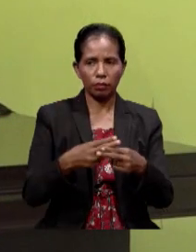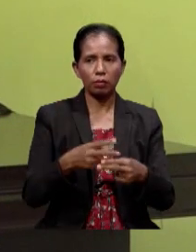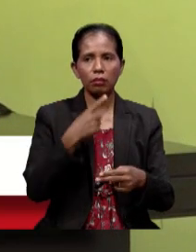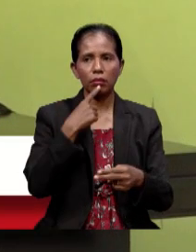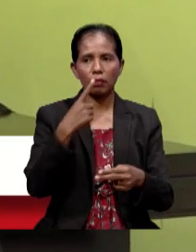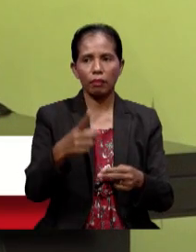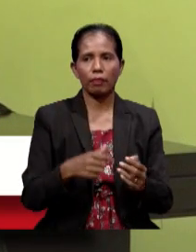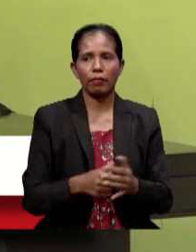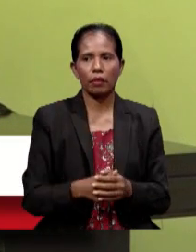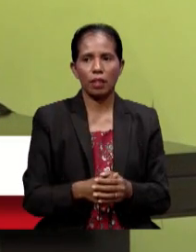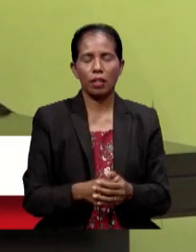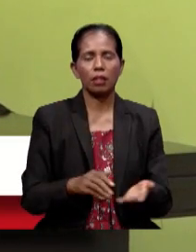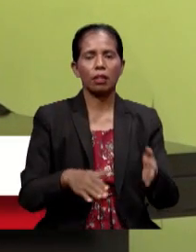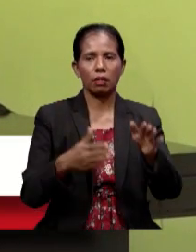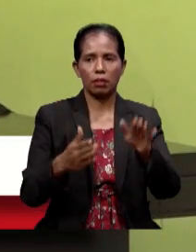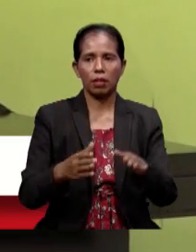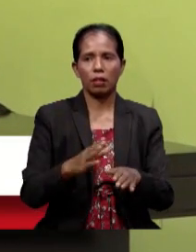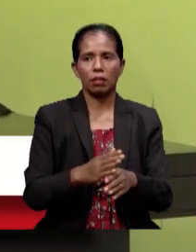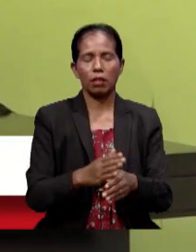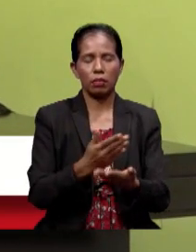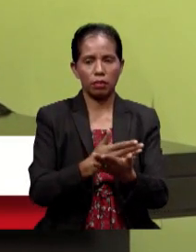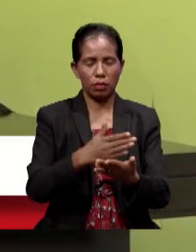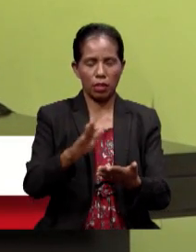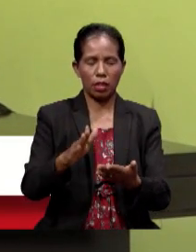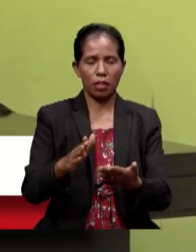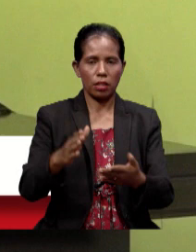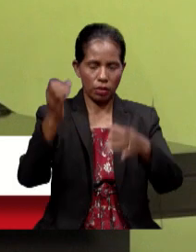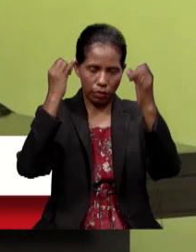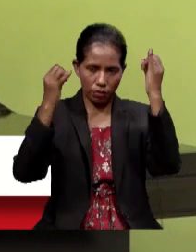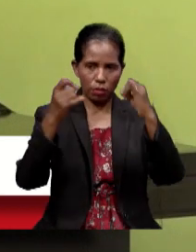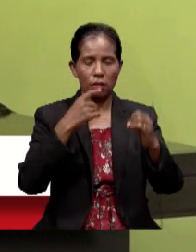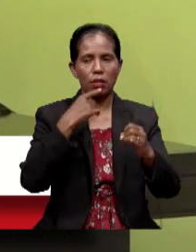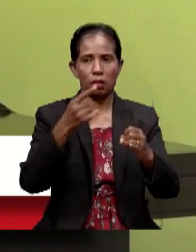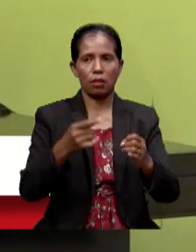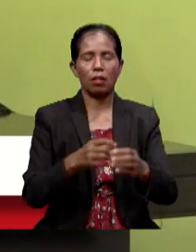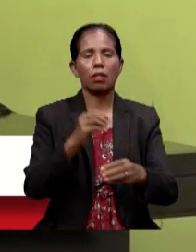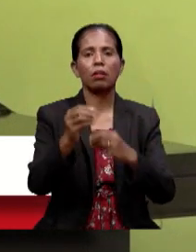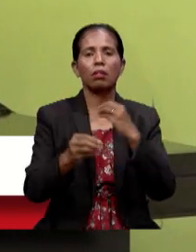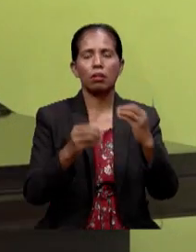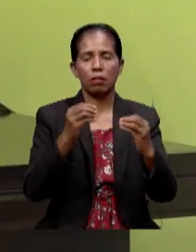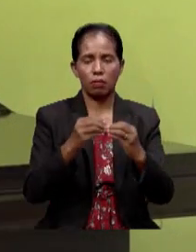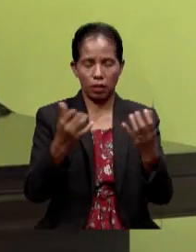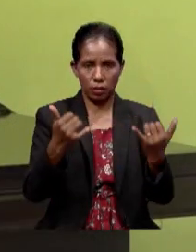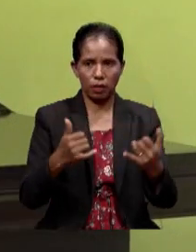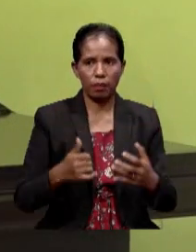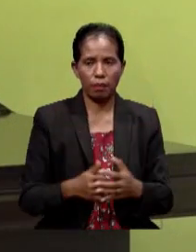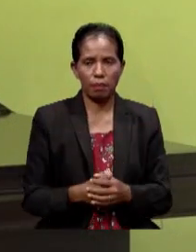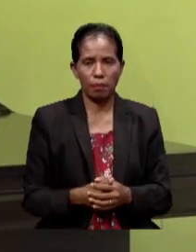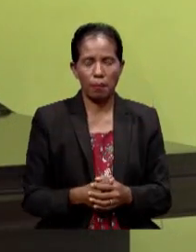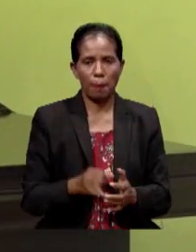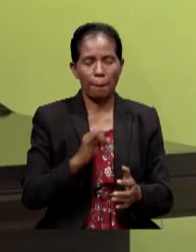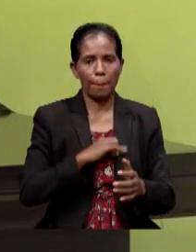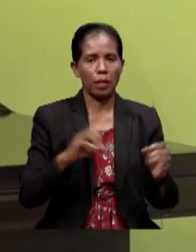nha site neba matibian, habela informação. Nebe matemia neba, conaba idane. Tanto aula